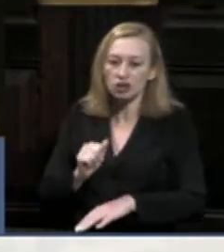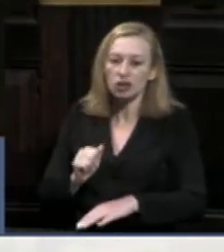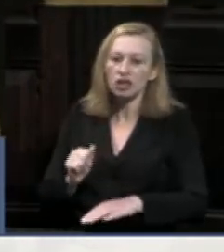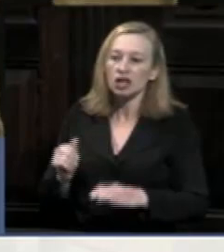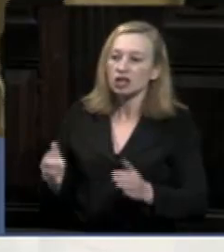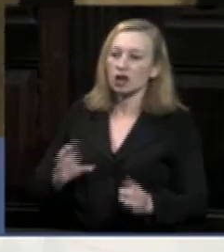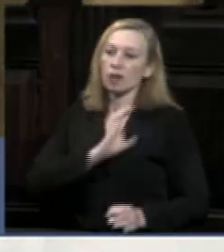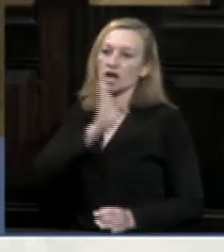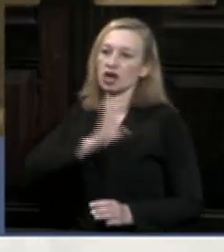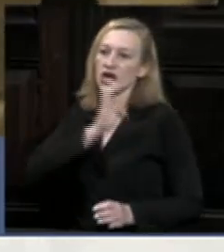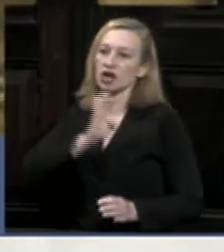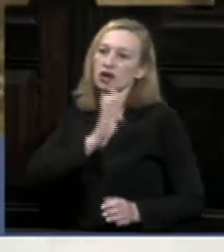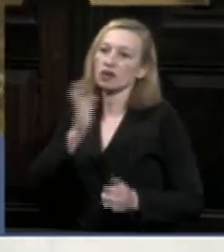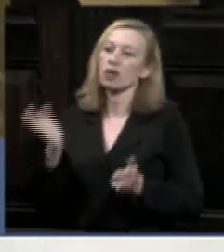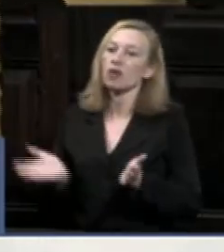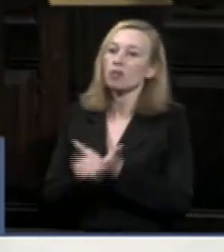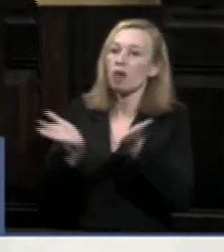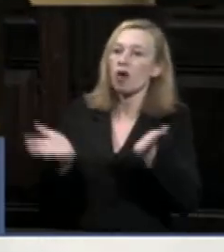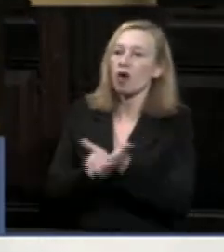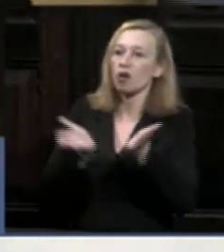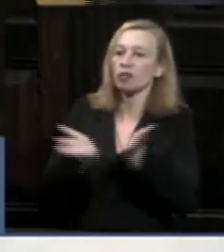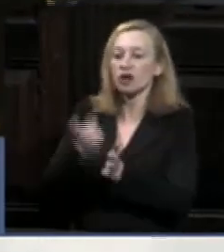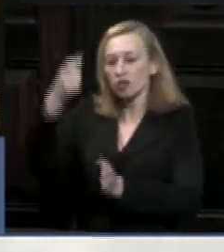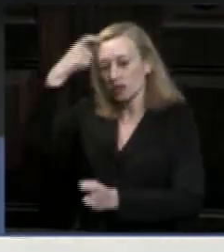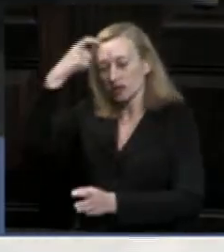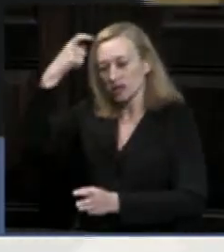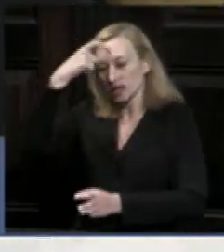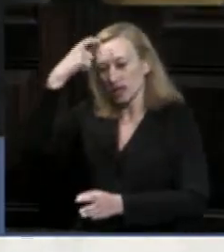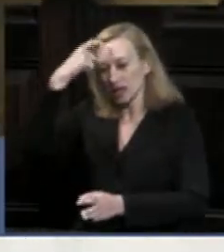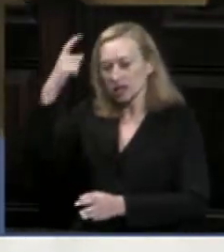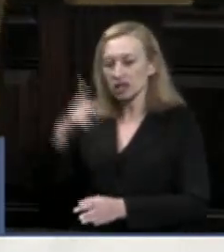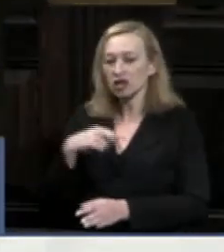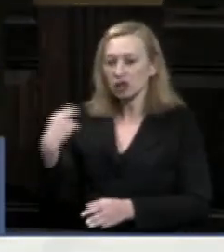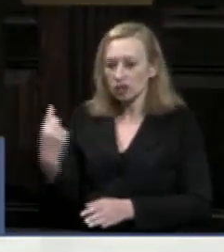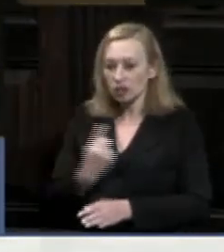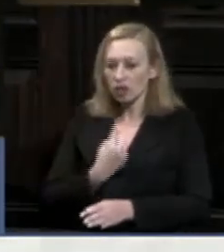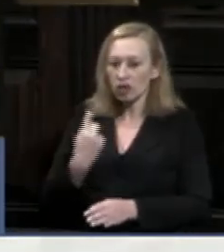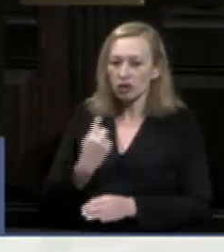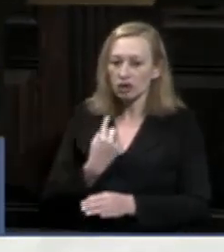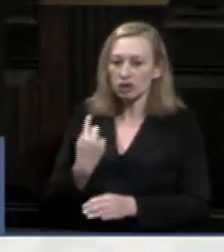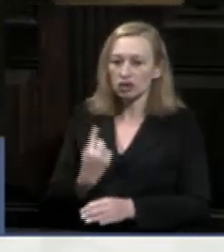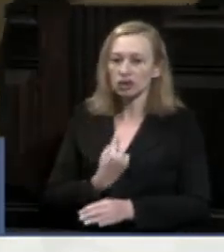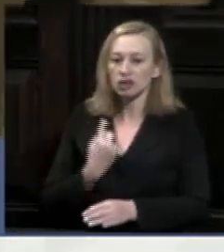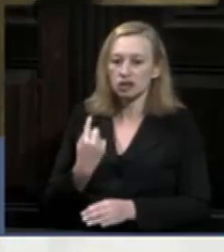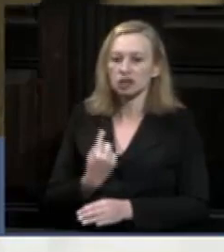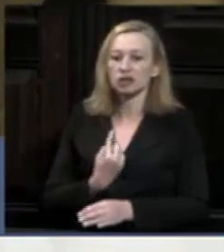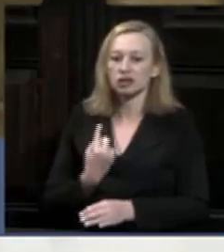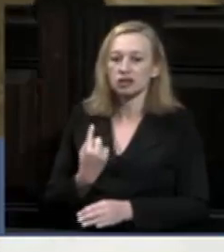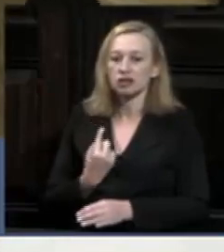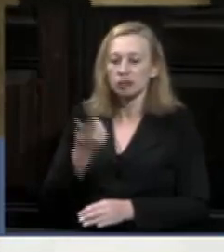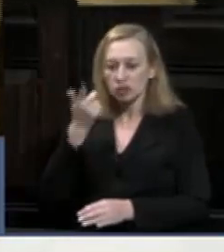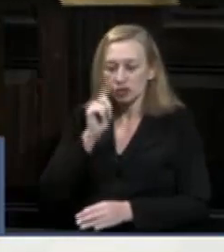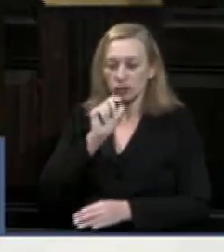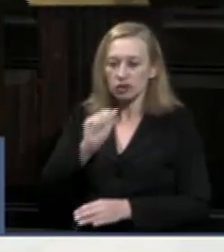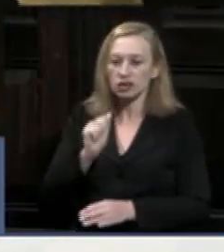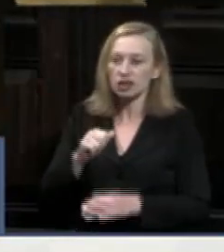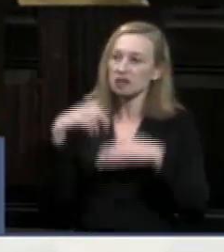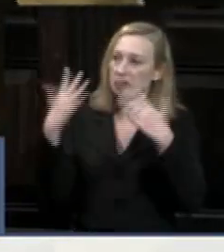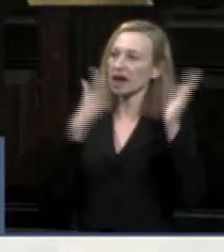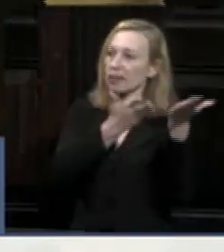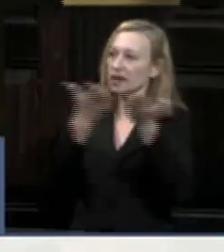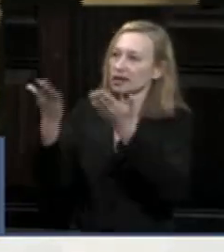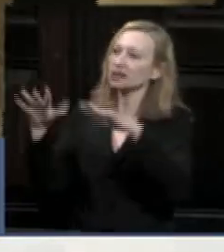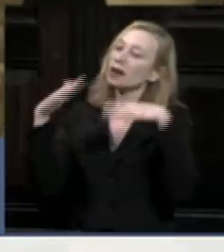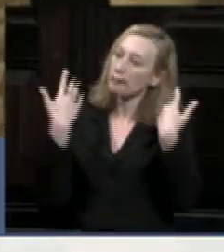forte seja consciente isto faz avançar as lei isso faz avançar o direito parabéns